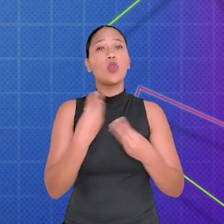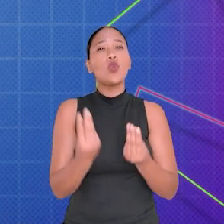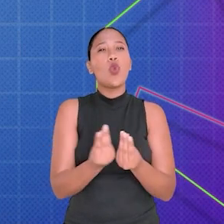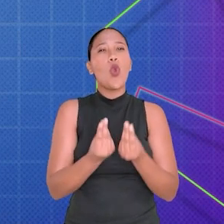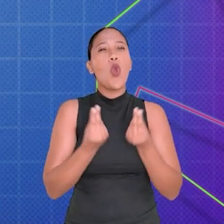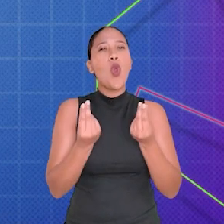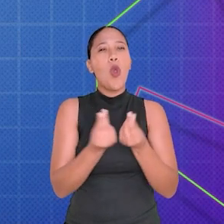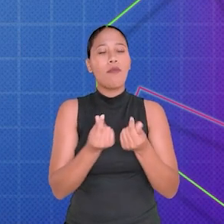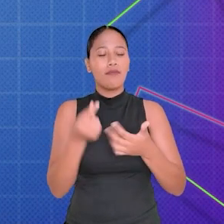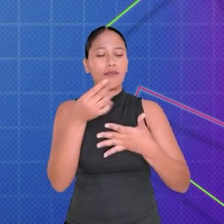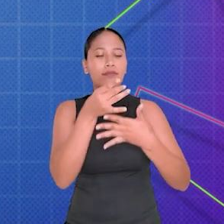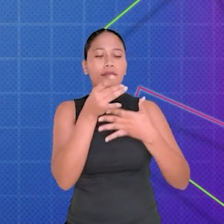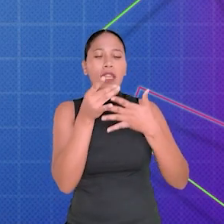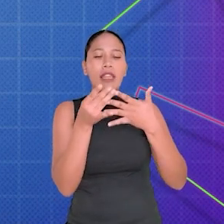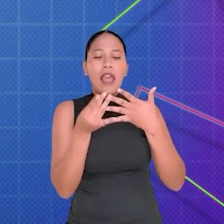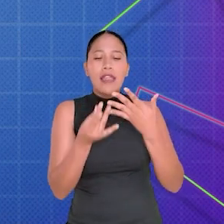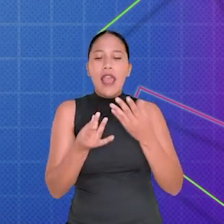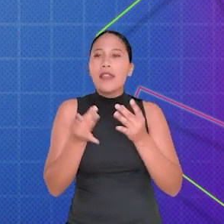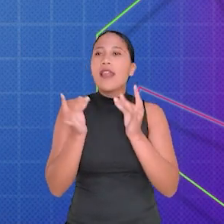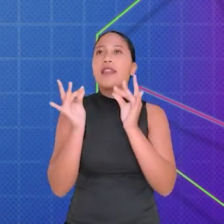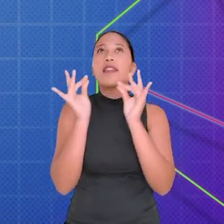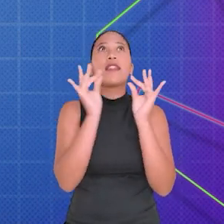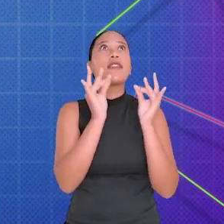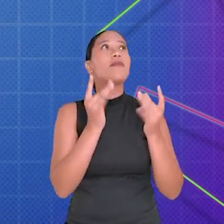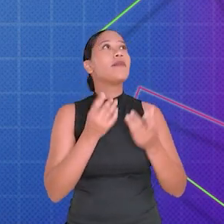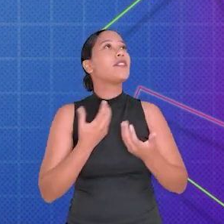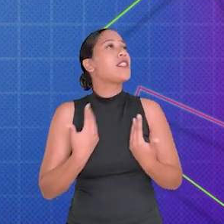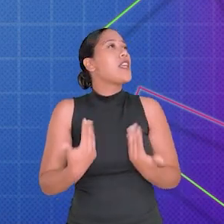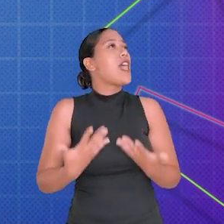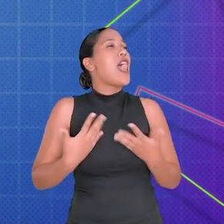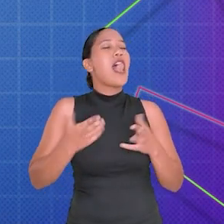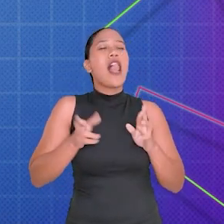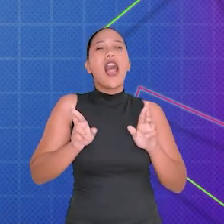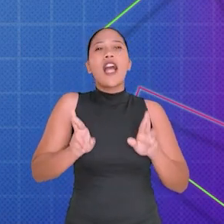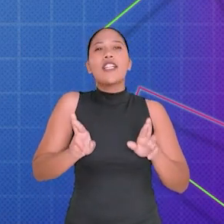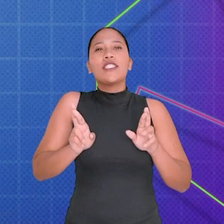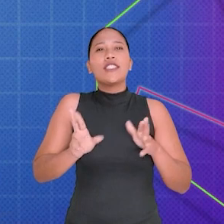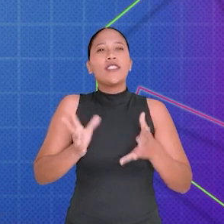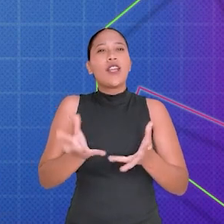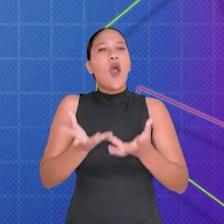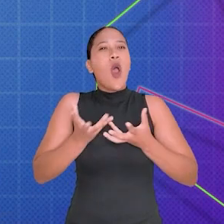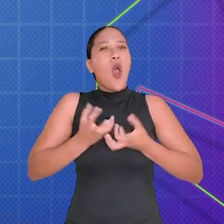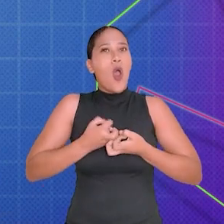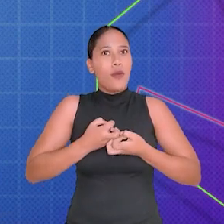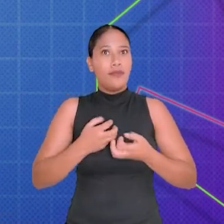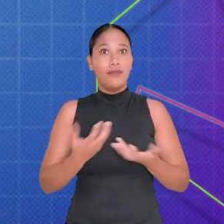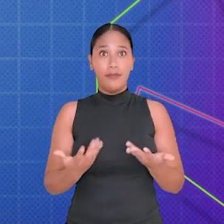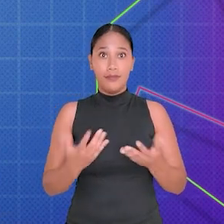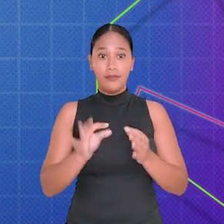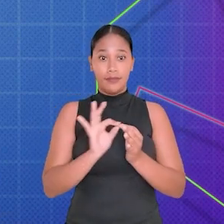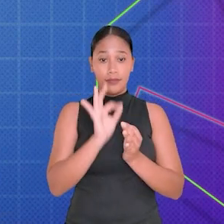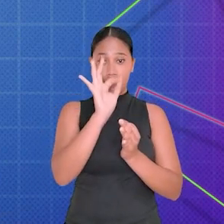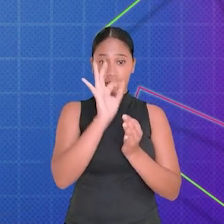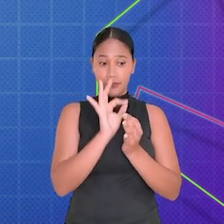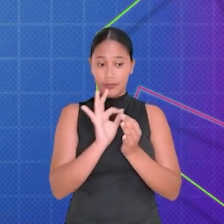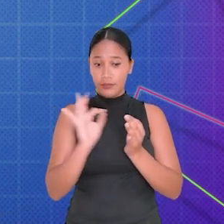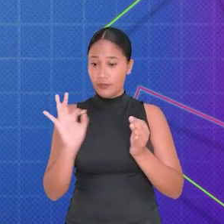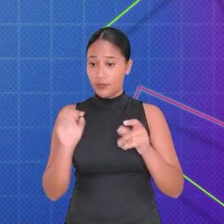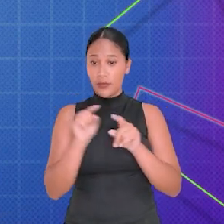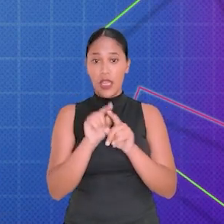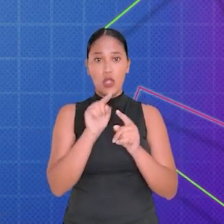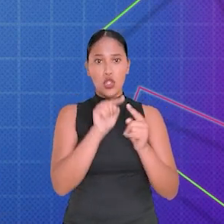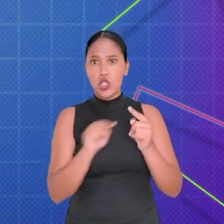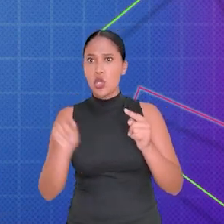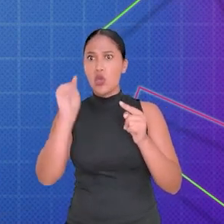formas transmitem uma sensação de suavidade, delicadeza e harmonia, criando uma atmosfera mais relaxante e acolhedora para o jogador. As